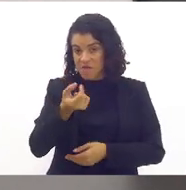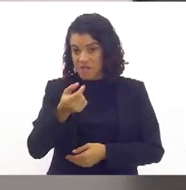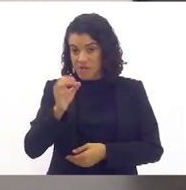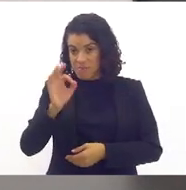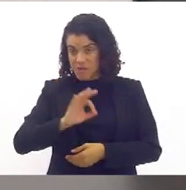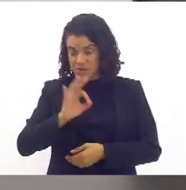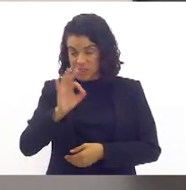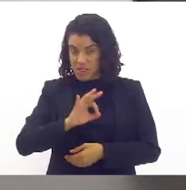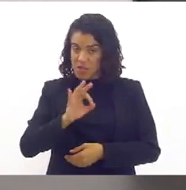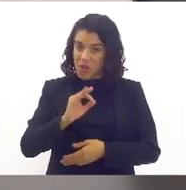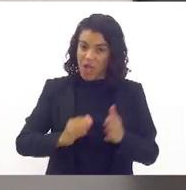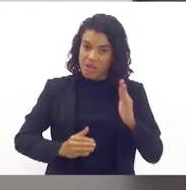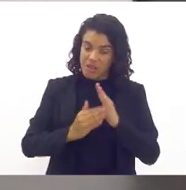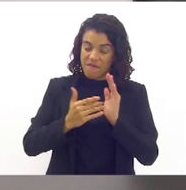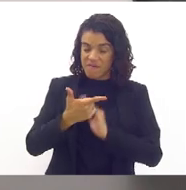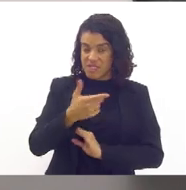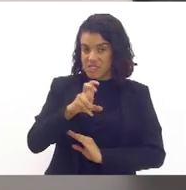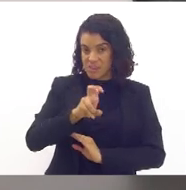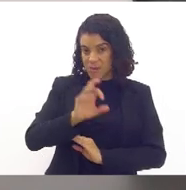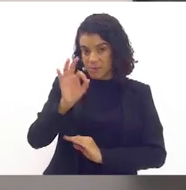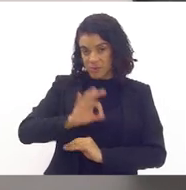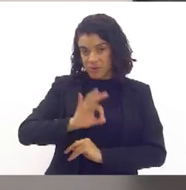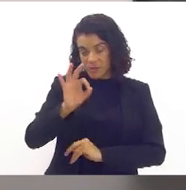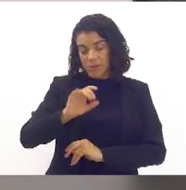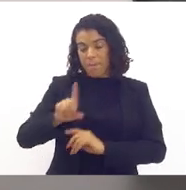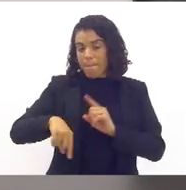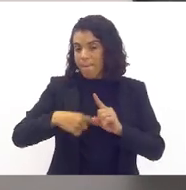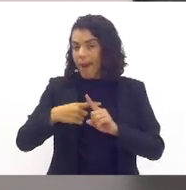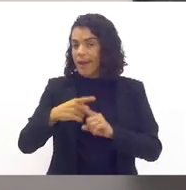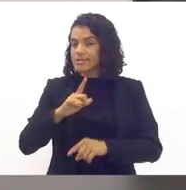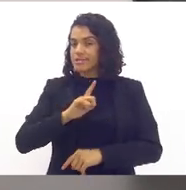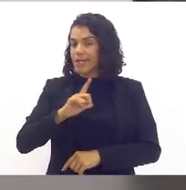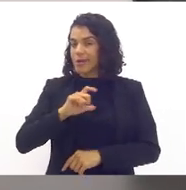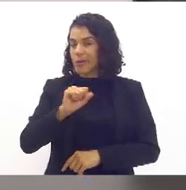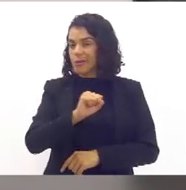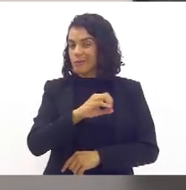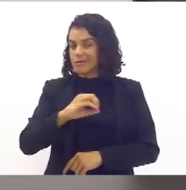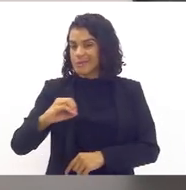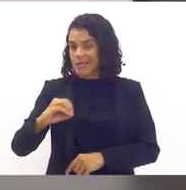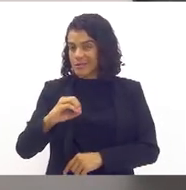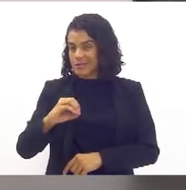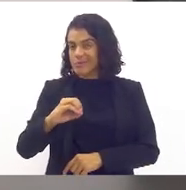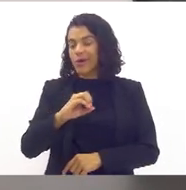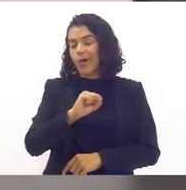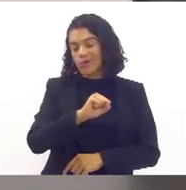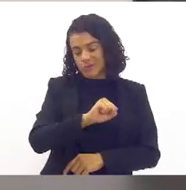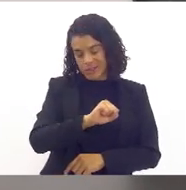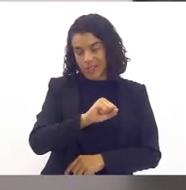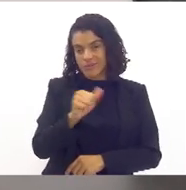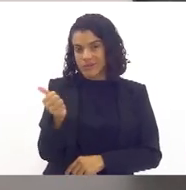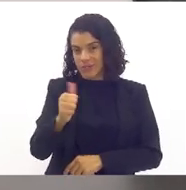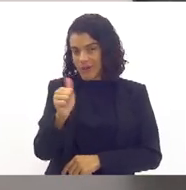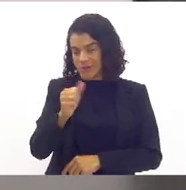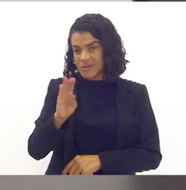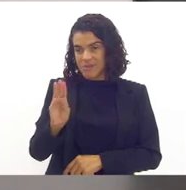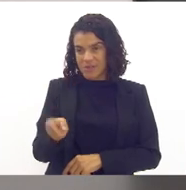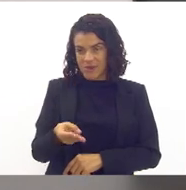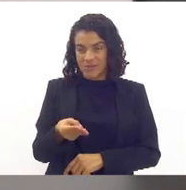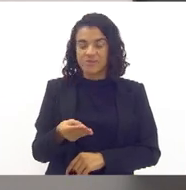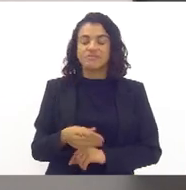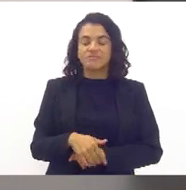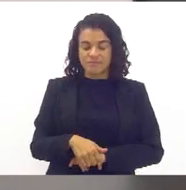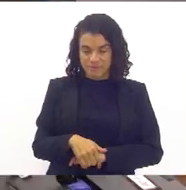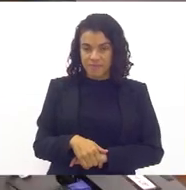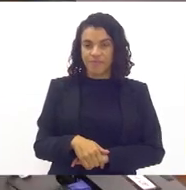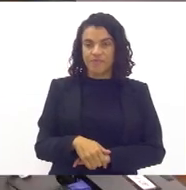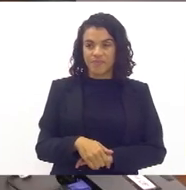para chegar a 25%, e, além dos 25%, ainda tem mais 811 milhões. É isso? É, nós estamos aqui,